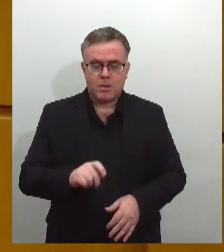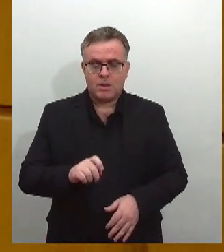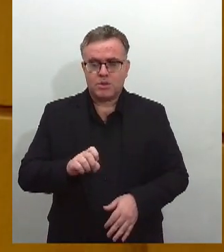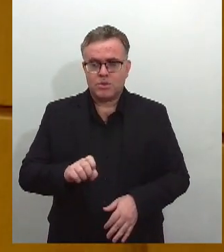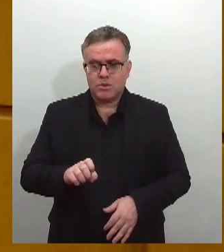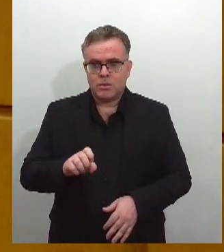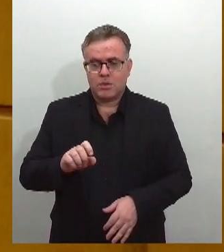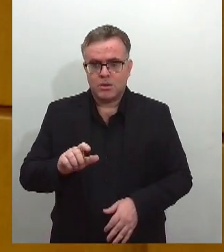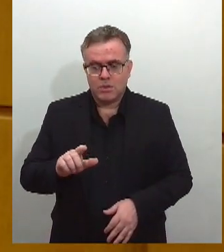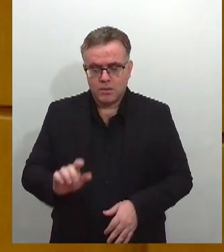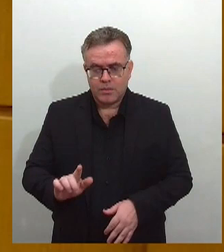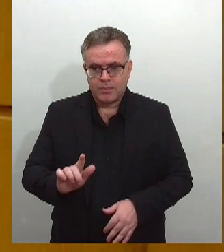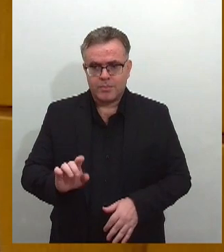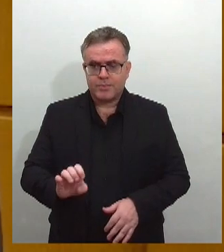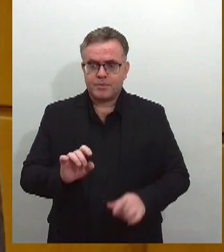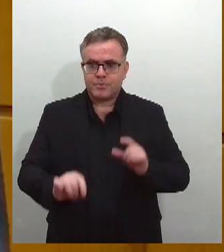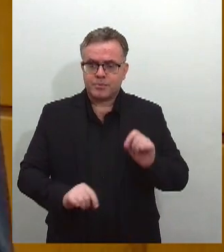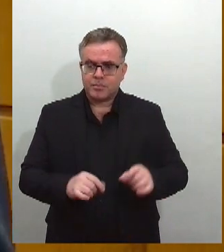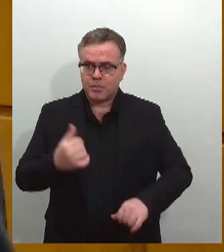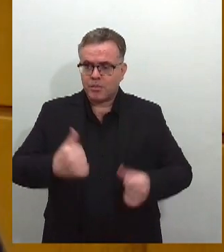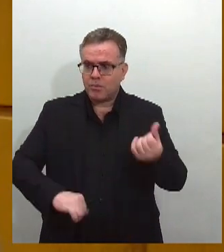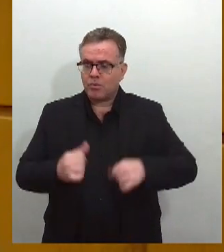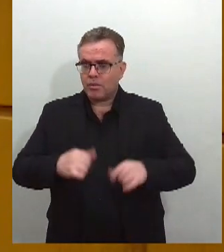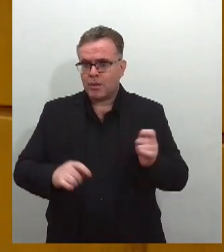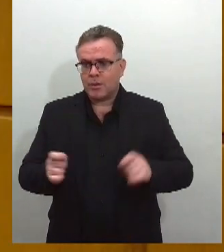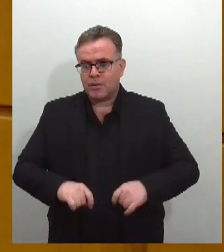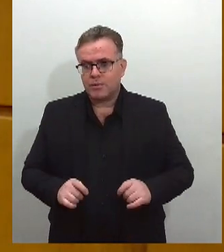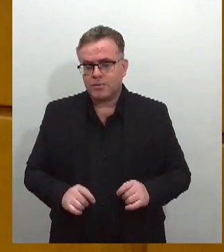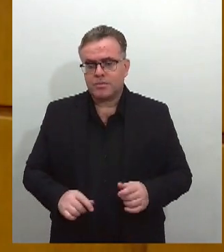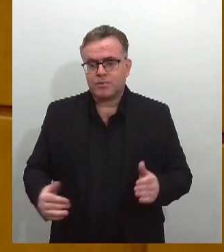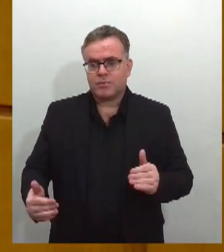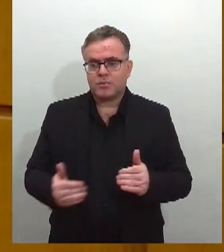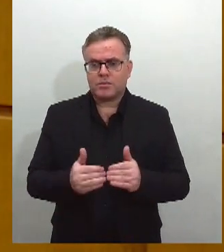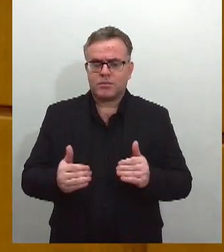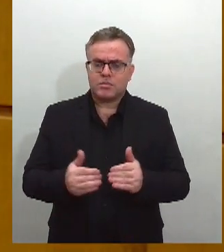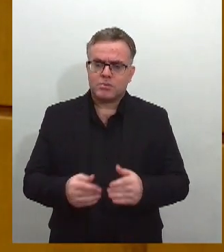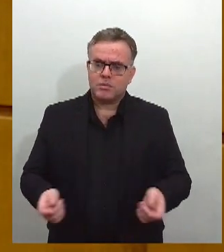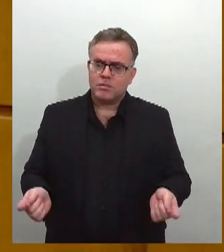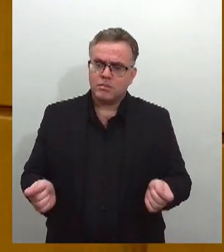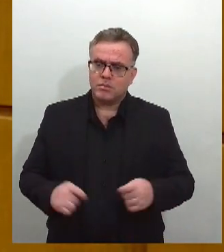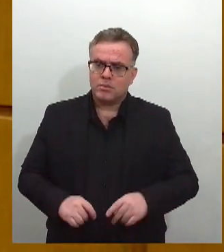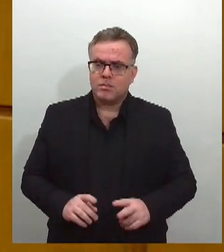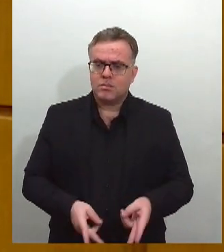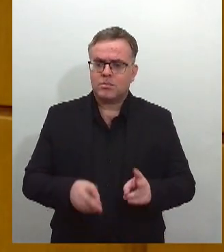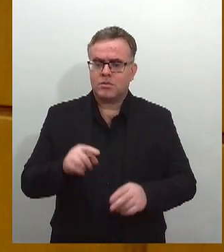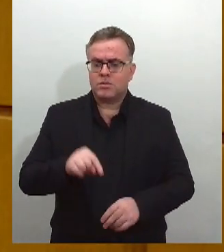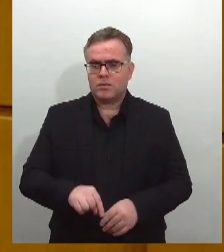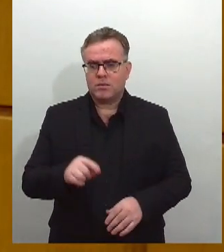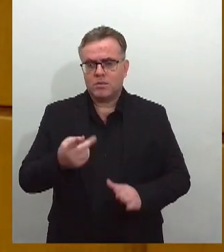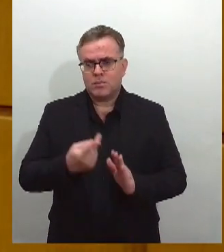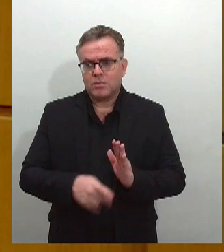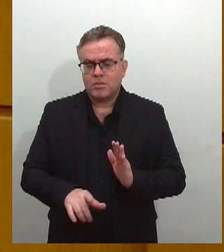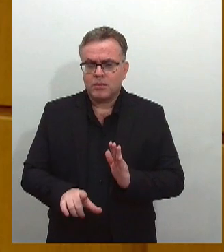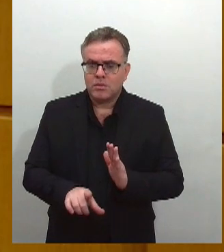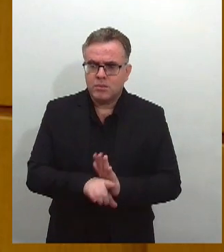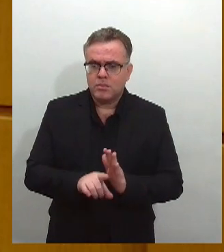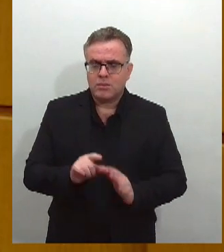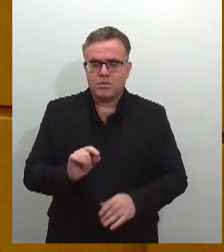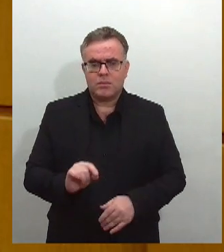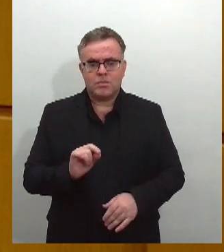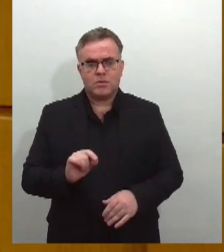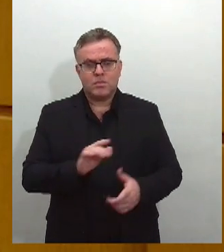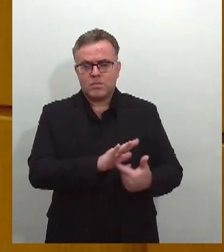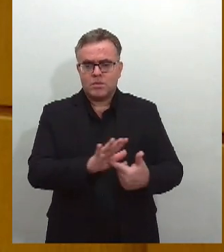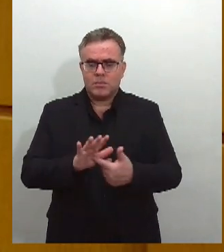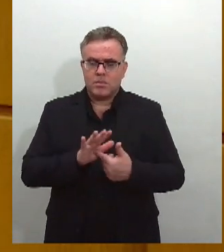possam avaliar a pertinência de encaminhar para essa casa um projeto de lei tratando sobre a